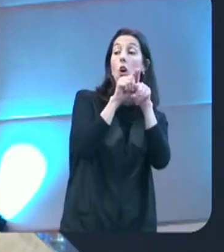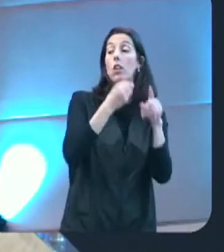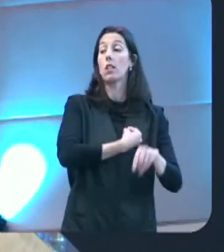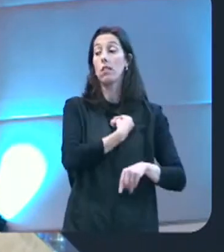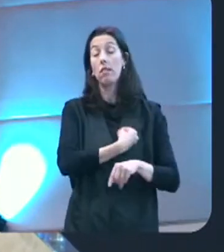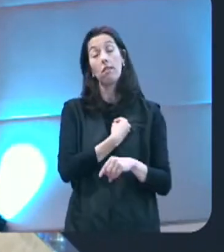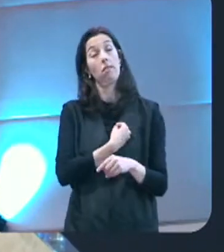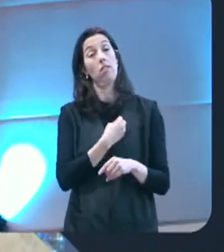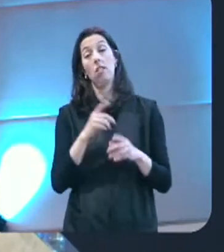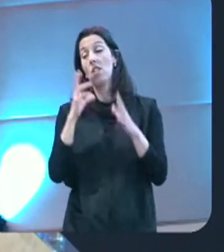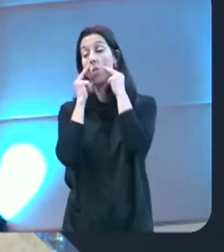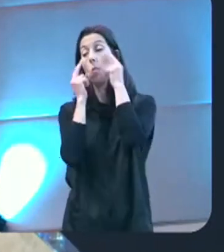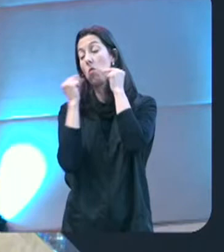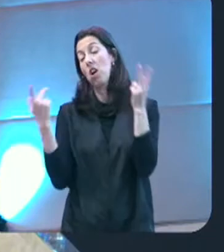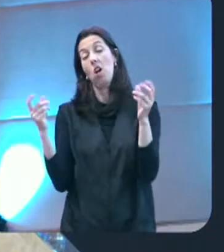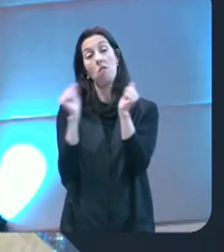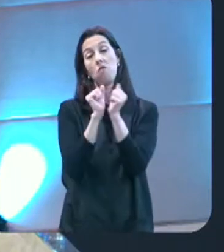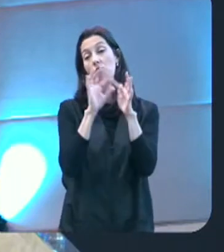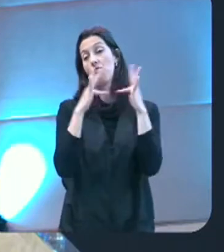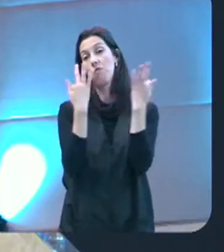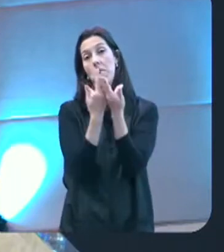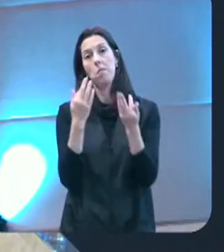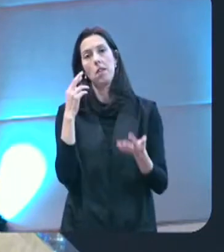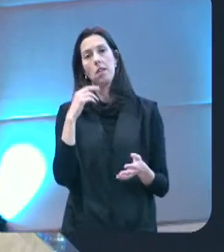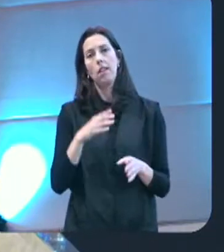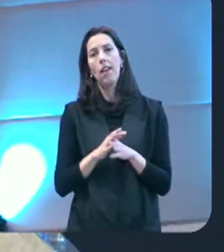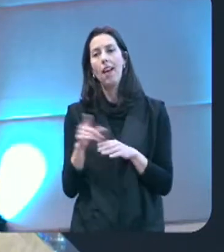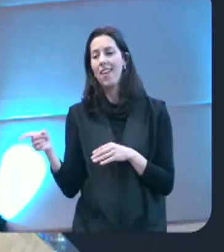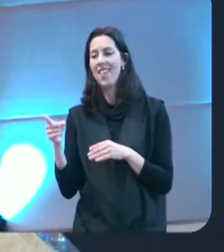eles vão ser curados.